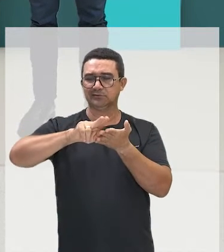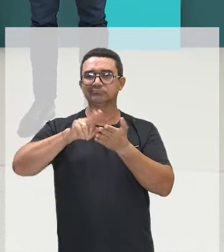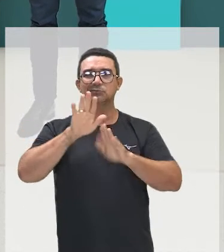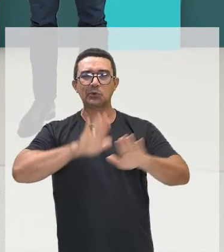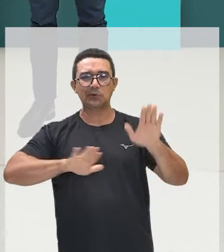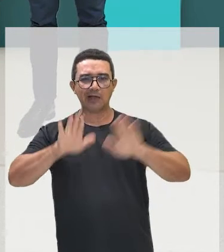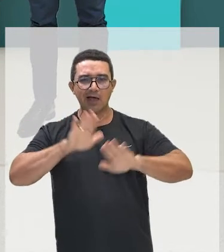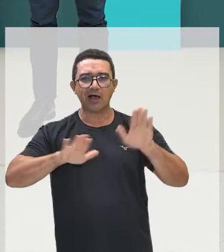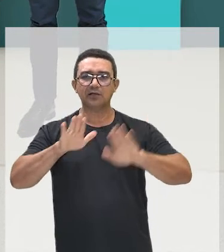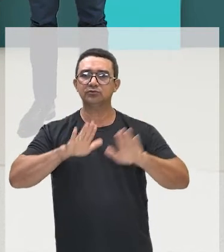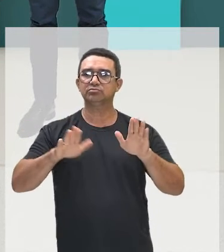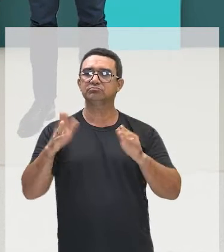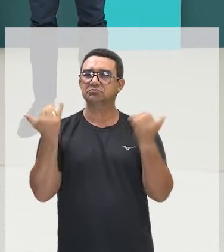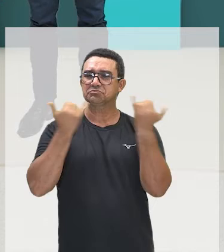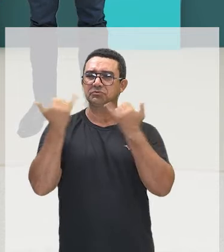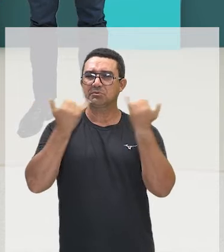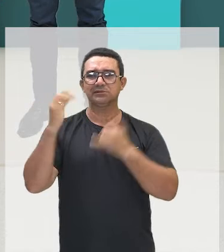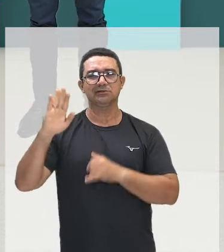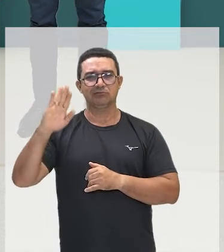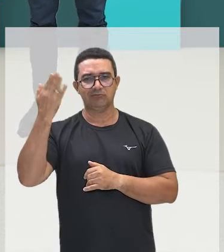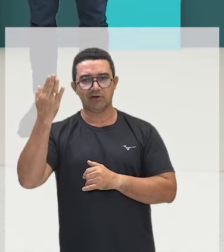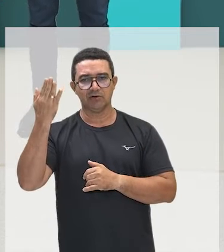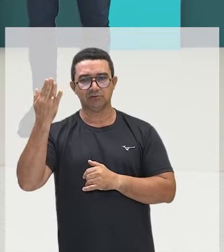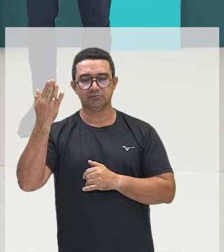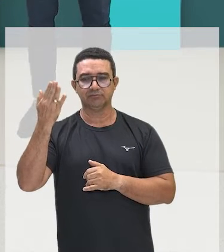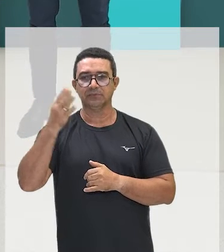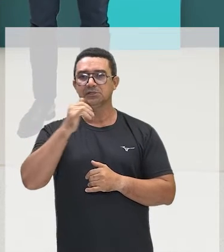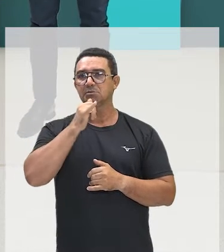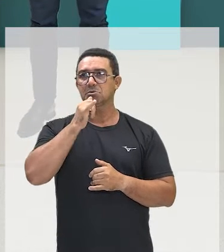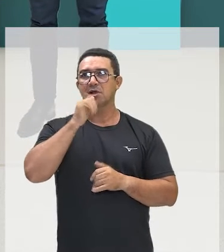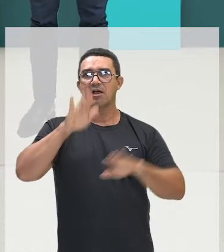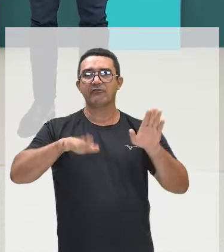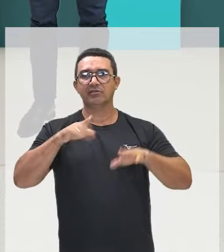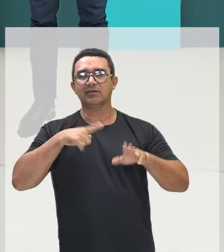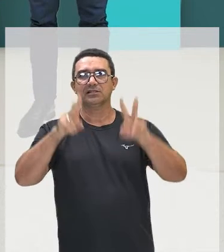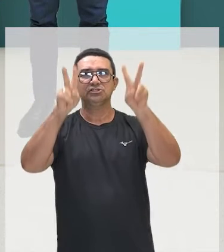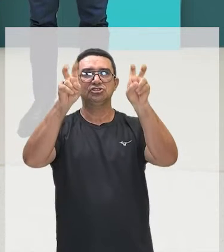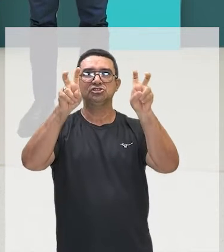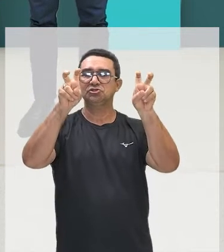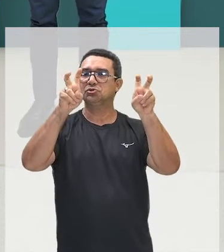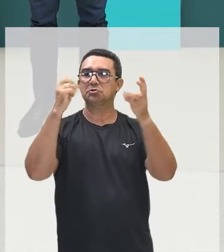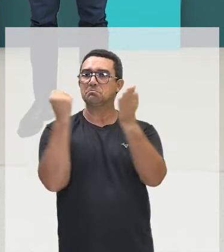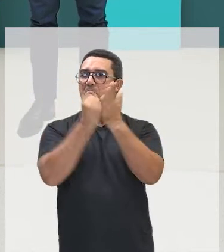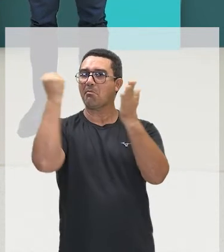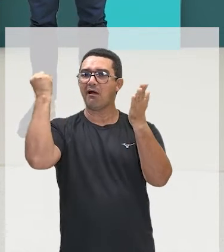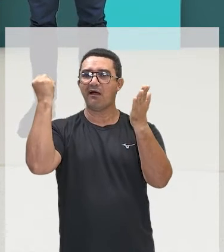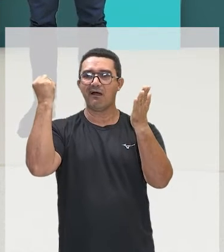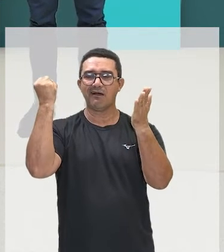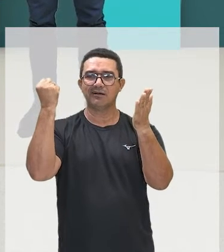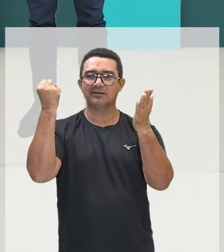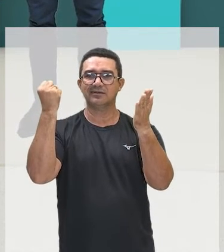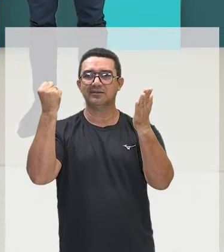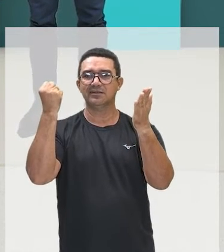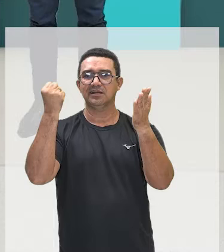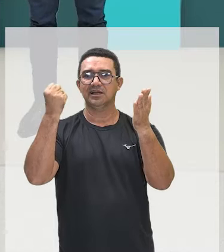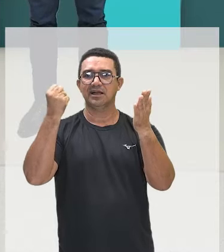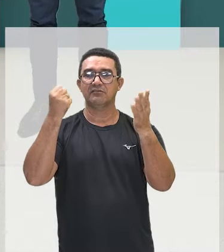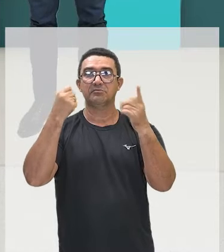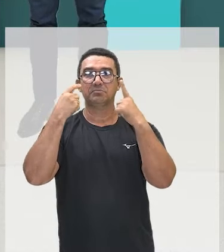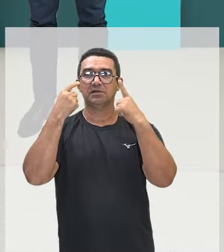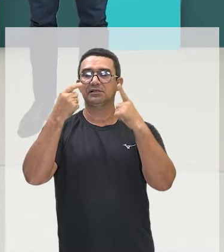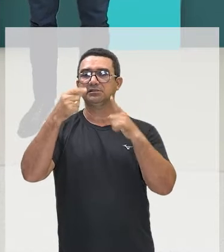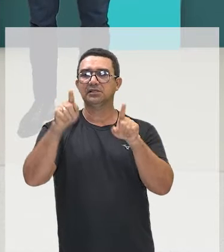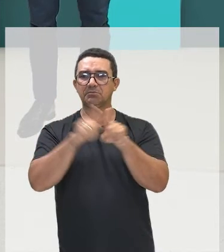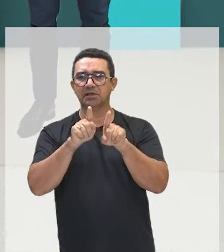muito agressivo, né? Uma informação muito tendenciosa, falando ali de algo extremamente importante, né? O uso de